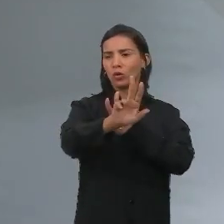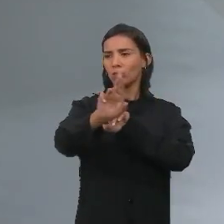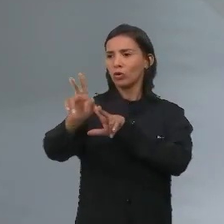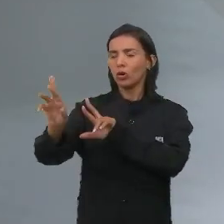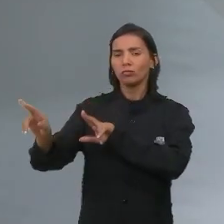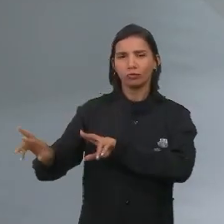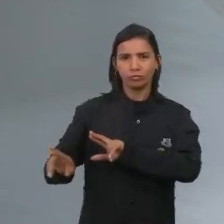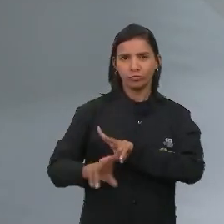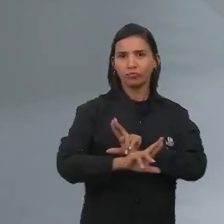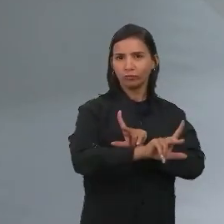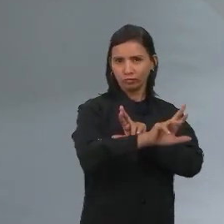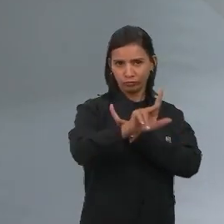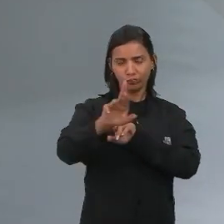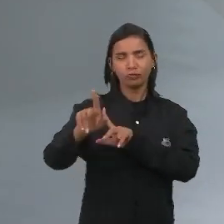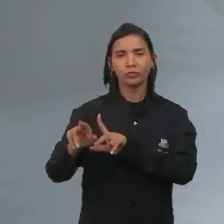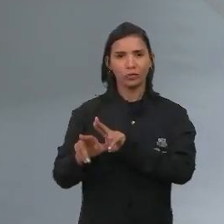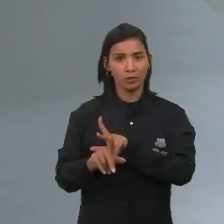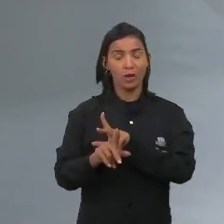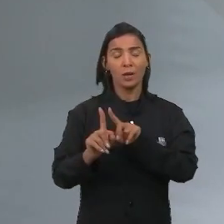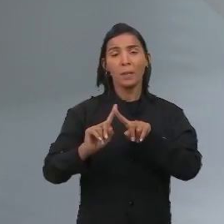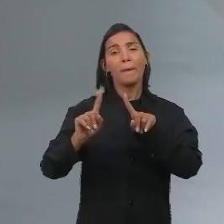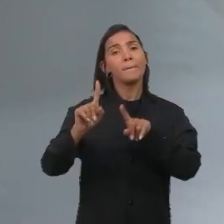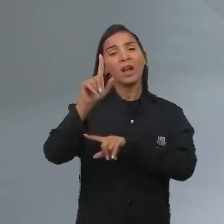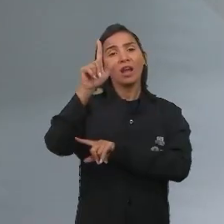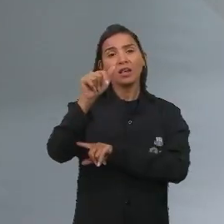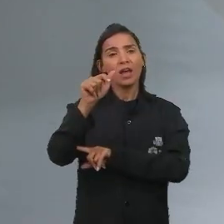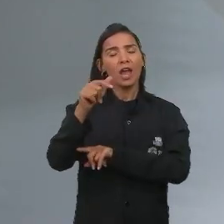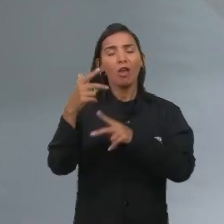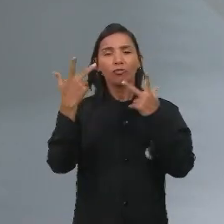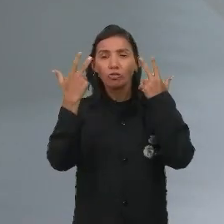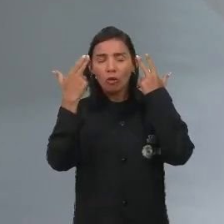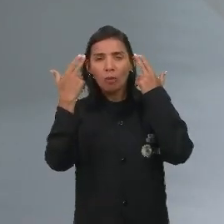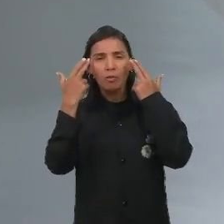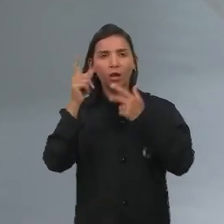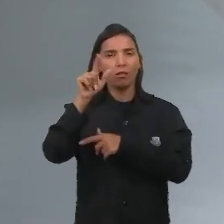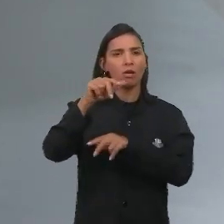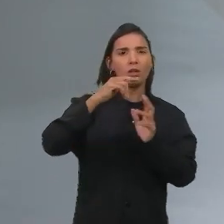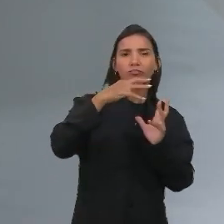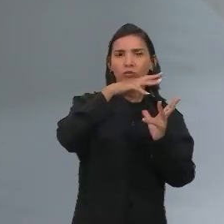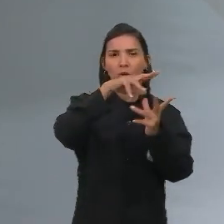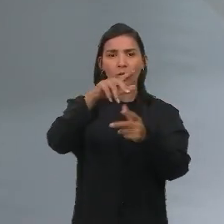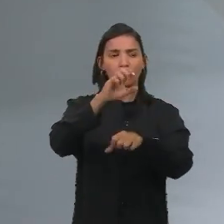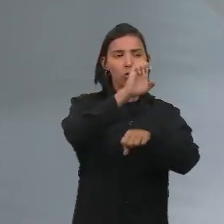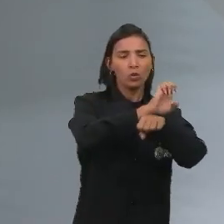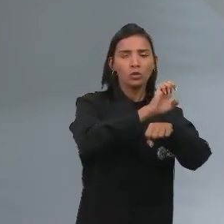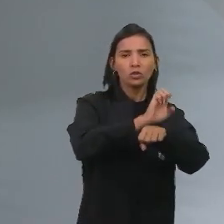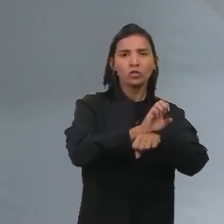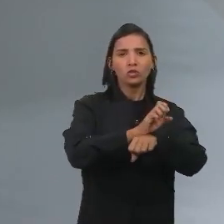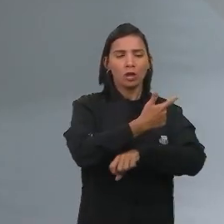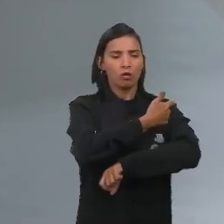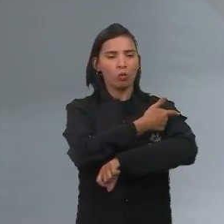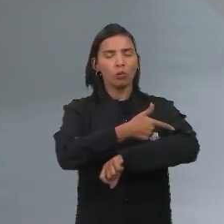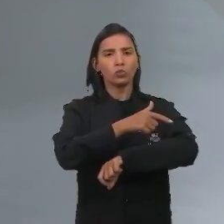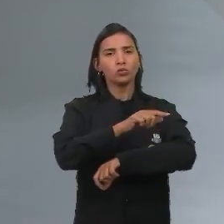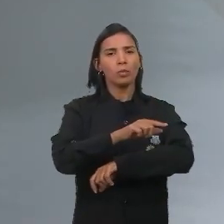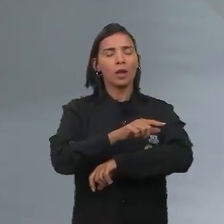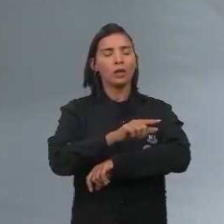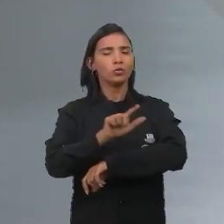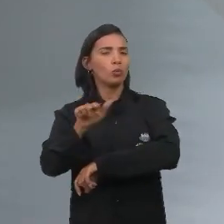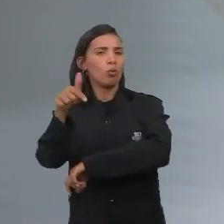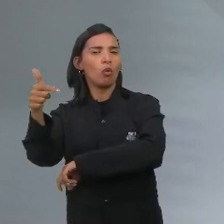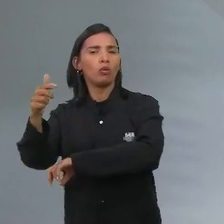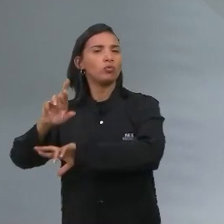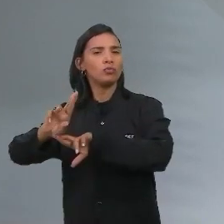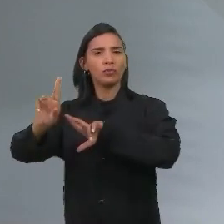variar, melhor colocando, de uma região para outra, de um estado para o outro. Então, o Brasil ele tem toda uma